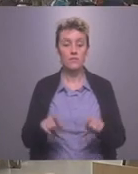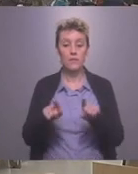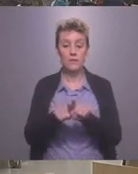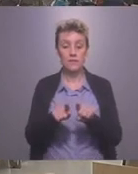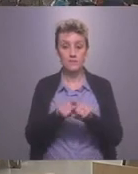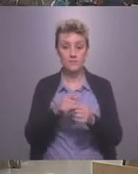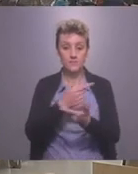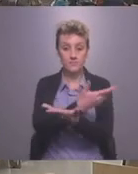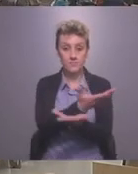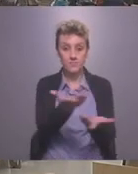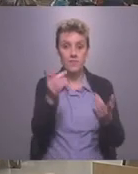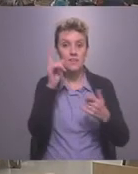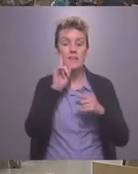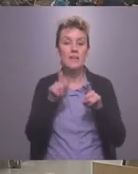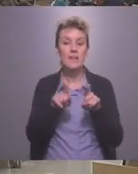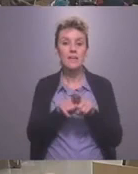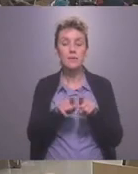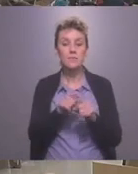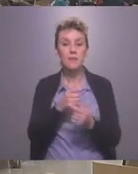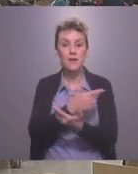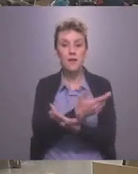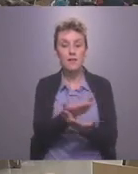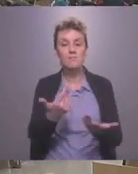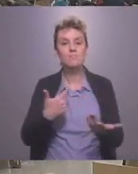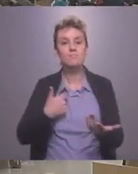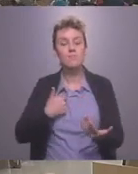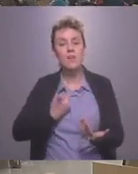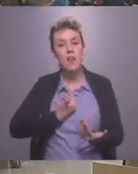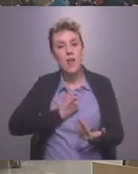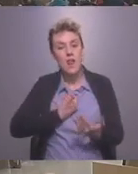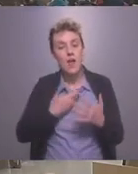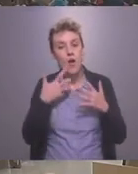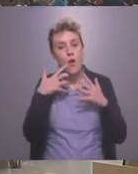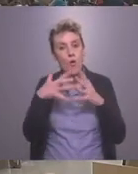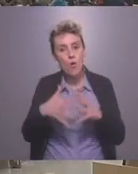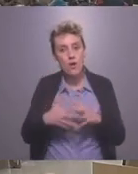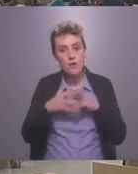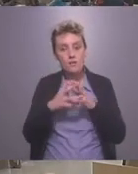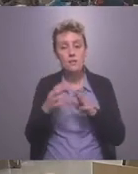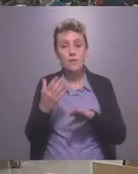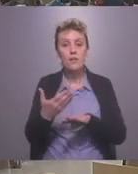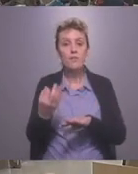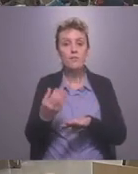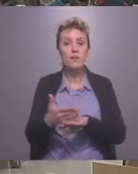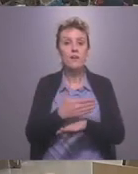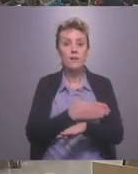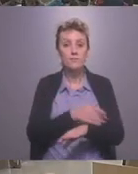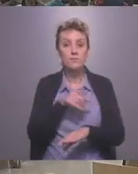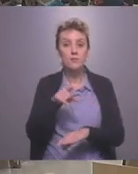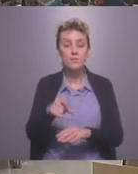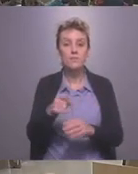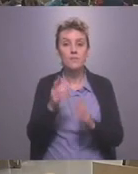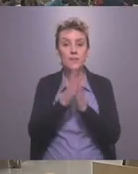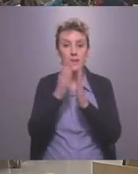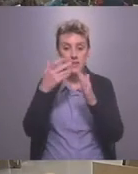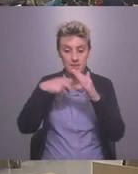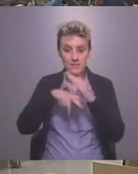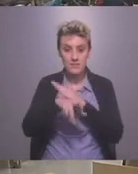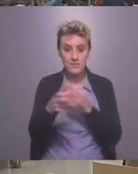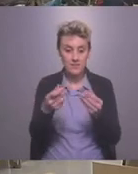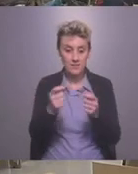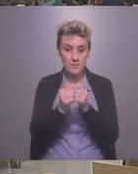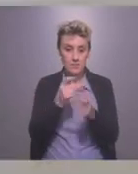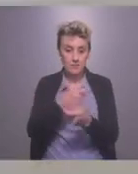Temos connosco, certamente, uma oração que tomámos à entrada desta Basílica. Vamos agora aceitar